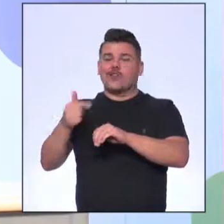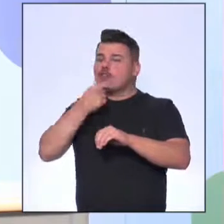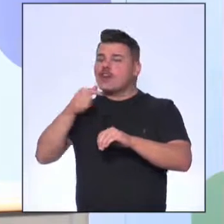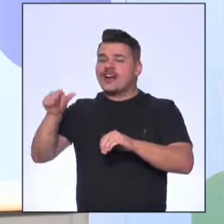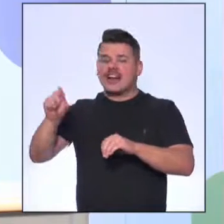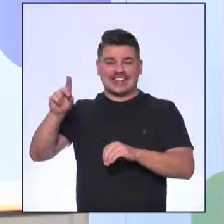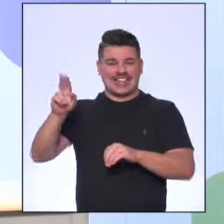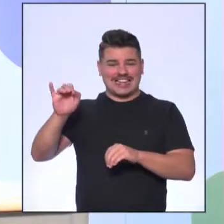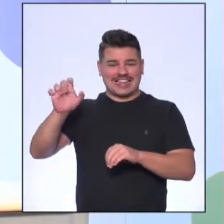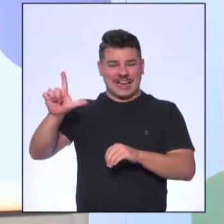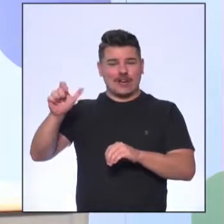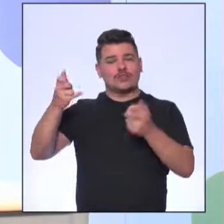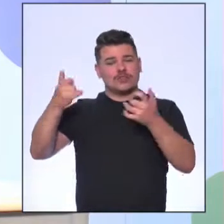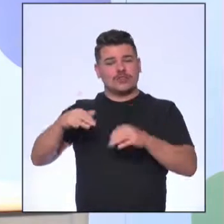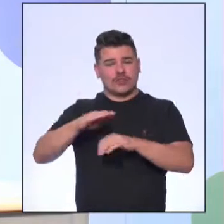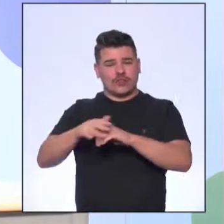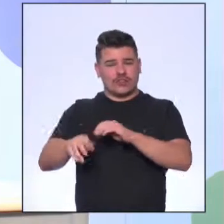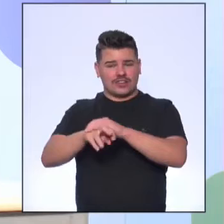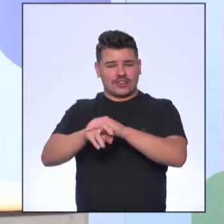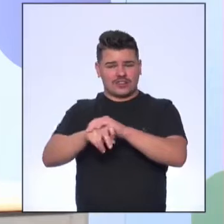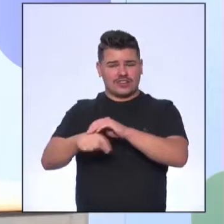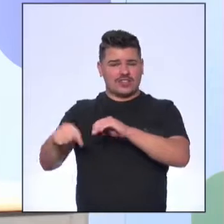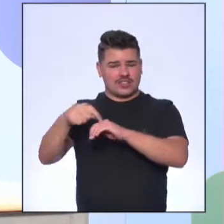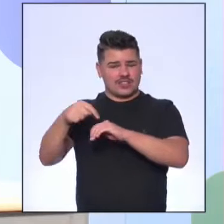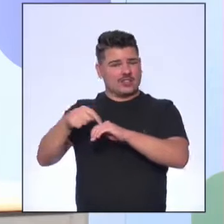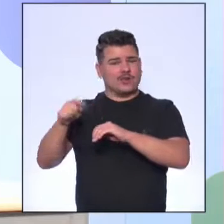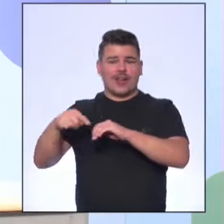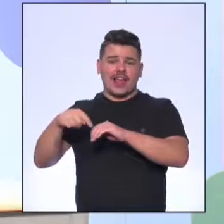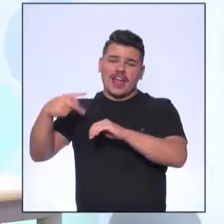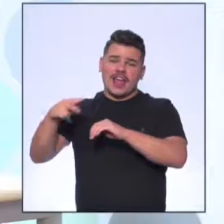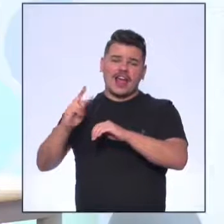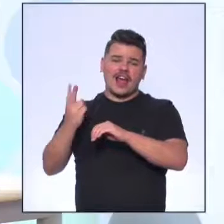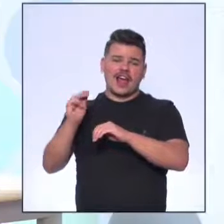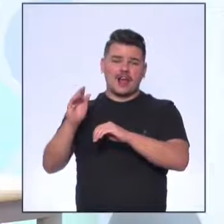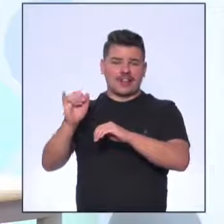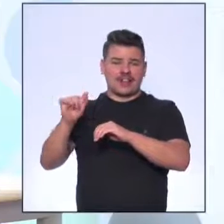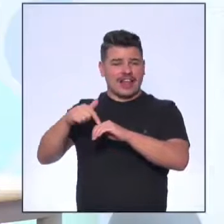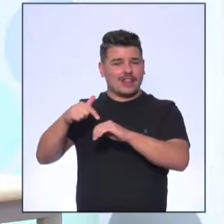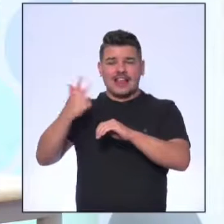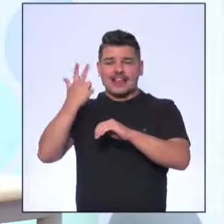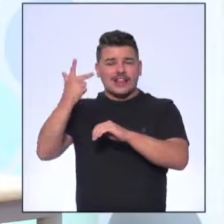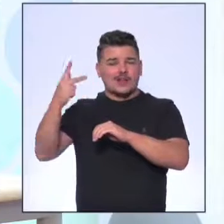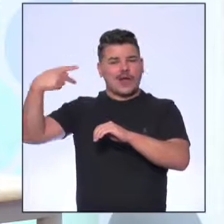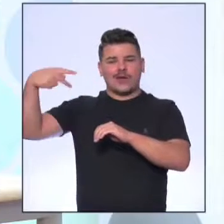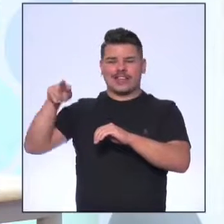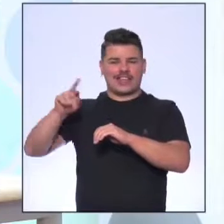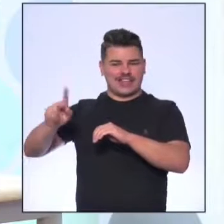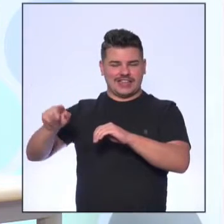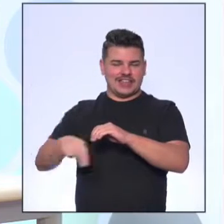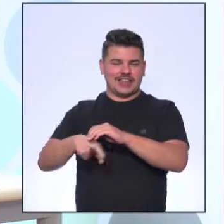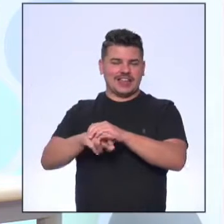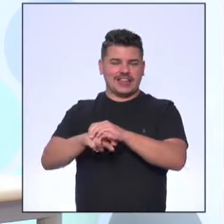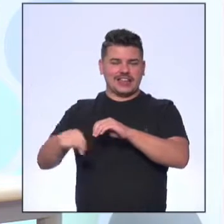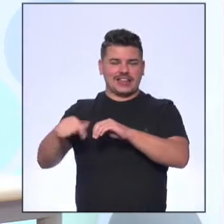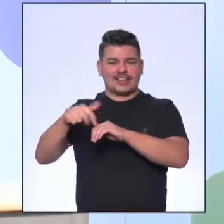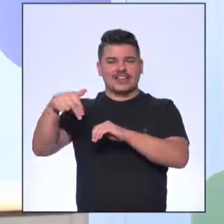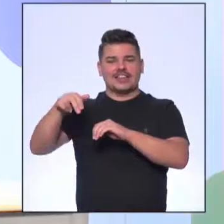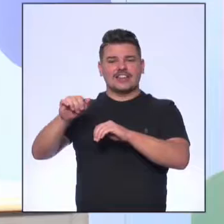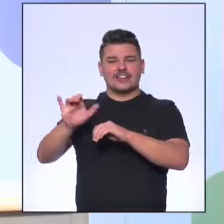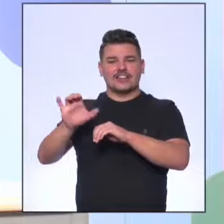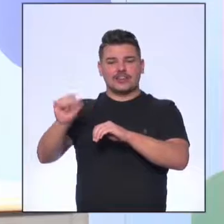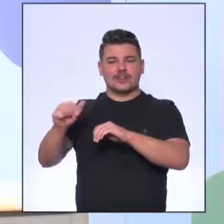É o habitat, pois a concha não pertence naturalmente a ele. E a Maria respondeu que é o nicho, pois o habitat dele é